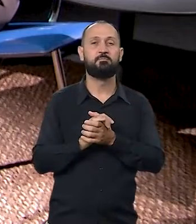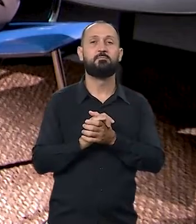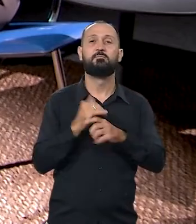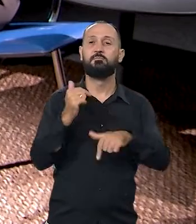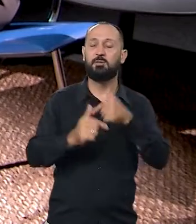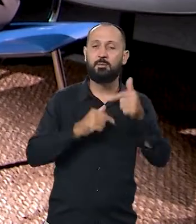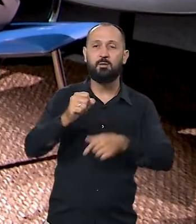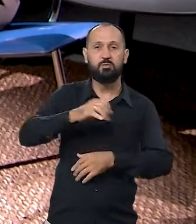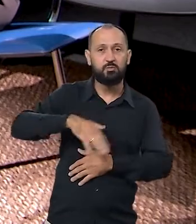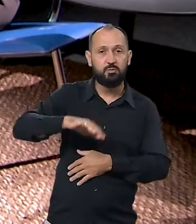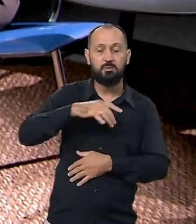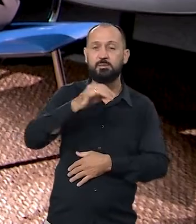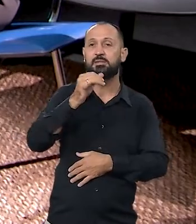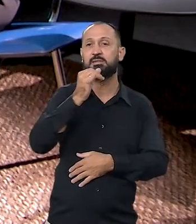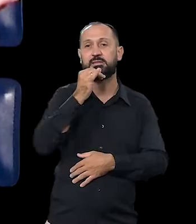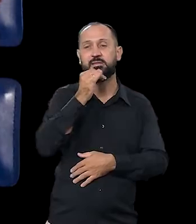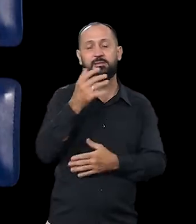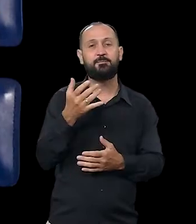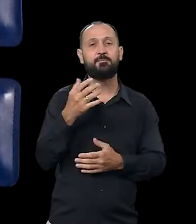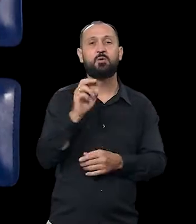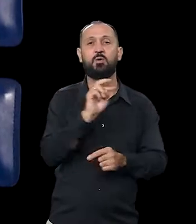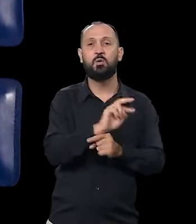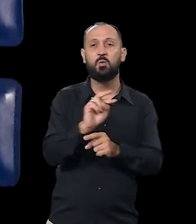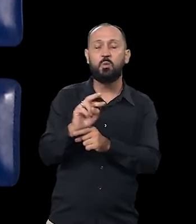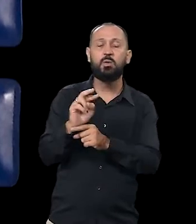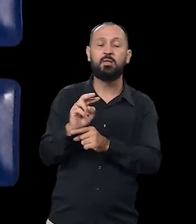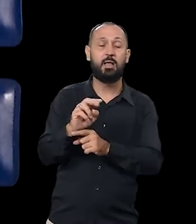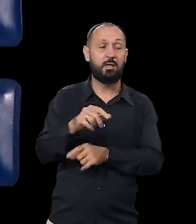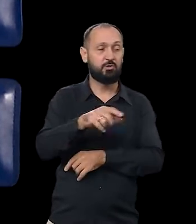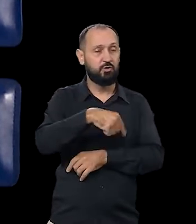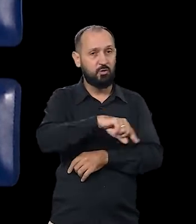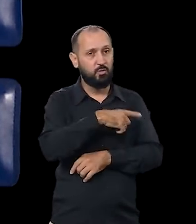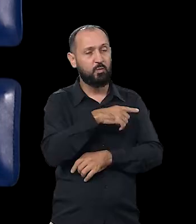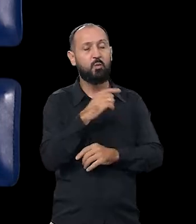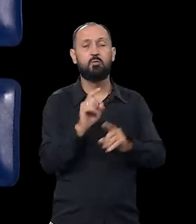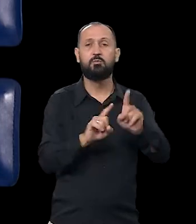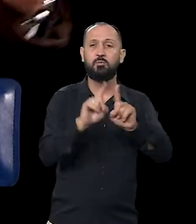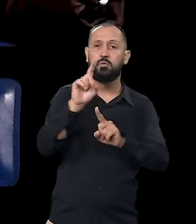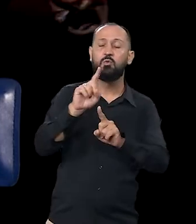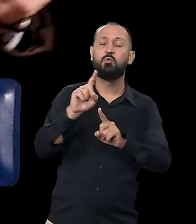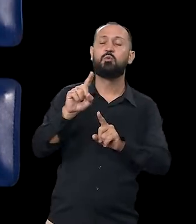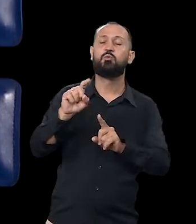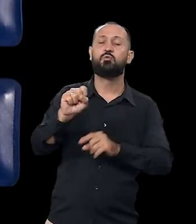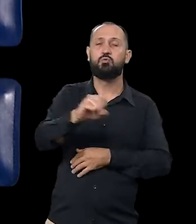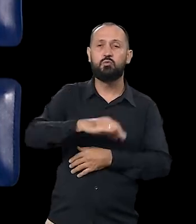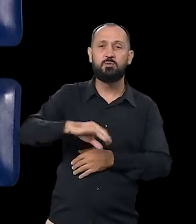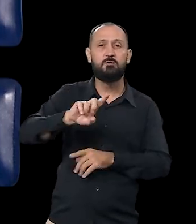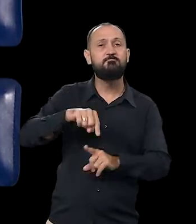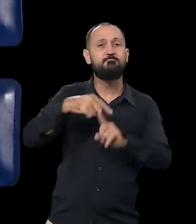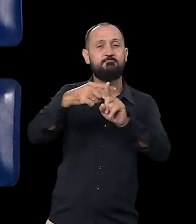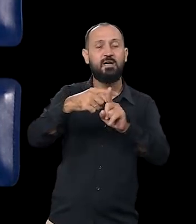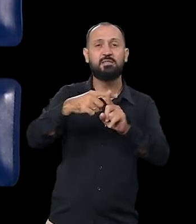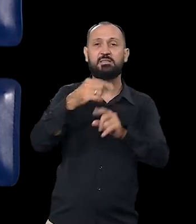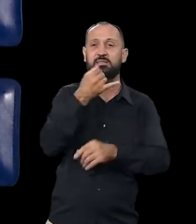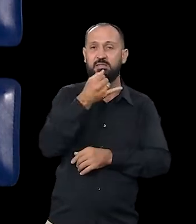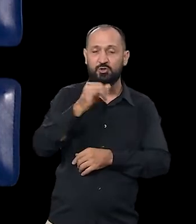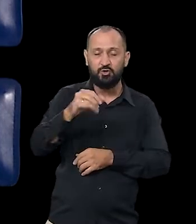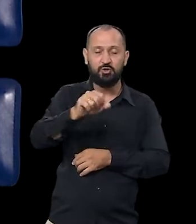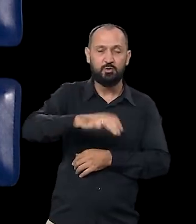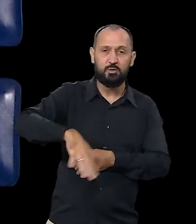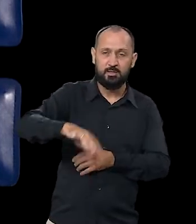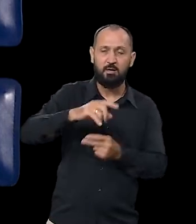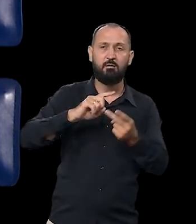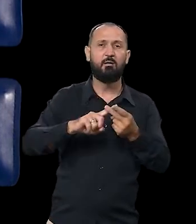vitória. As ações sociais, como, por exemplo, cuidar de quem cuida, o aumento do mais social, o